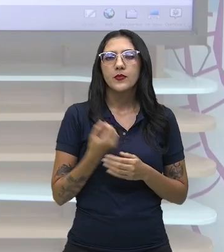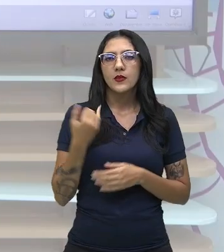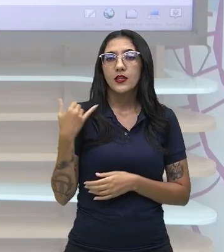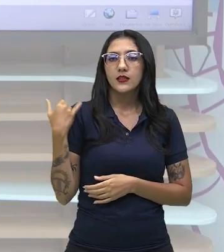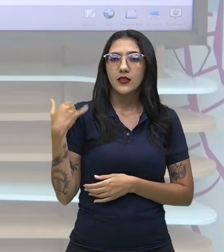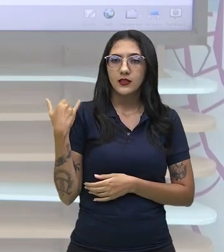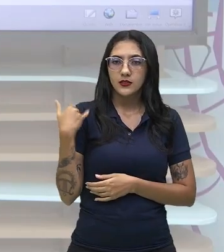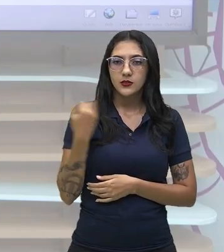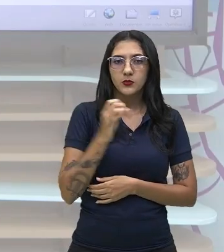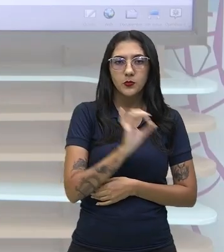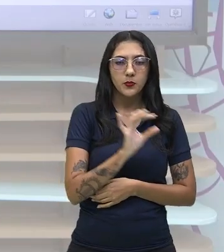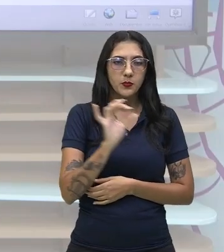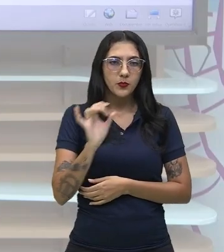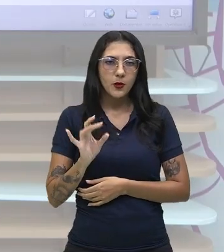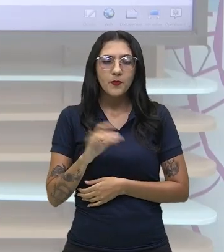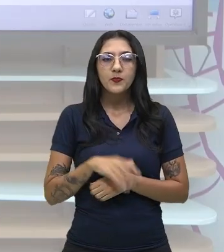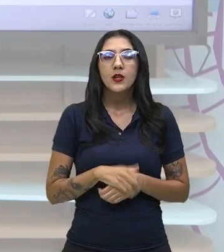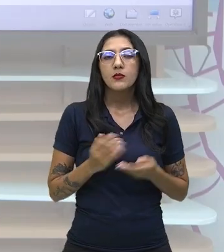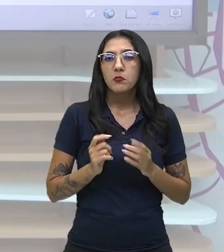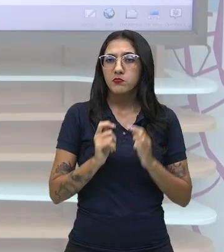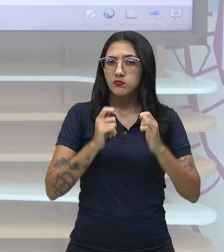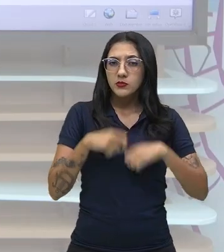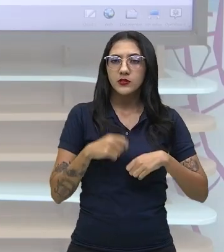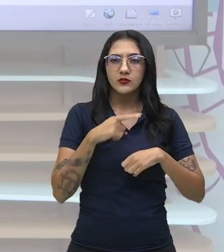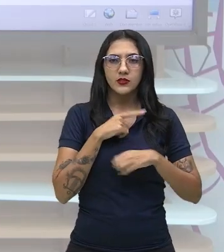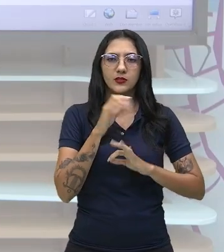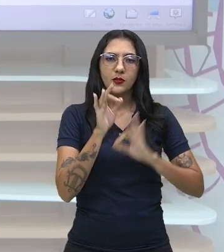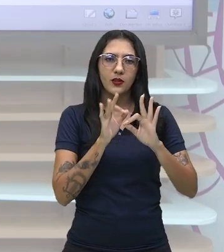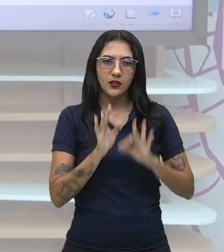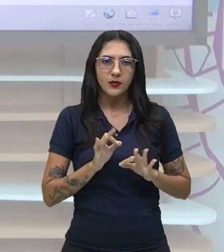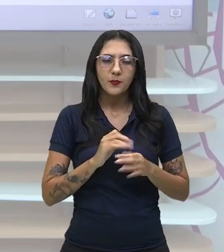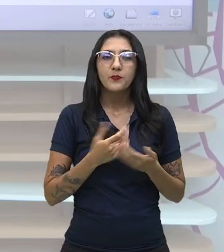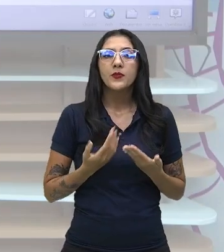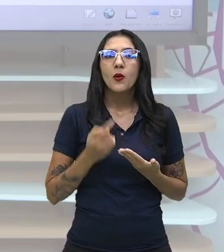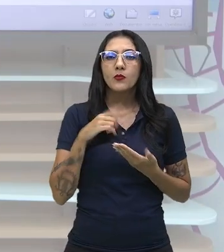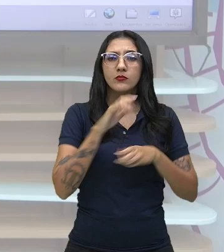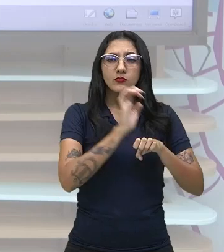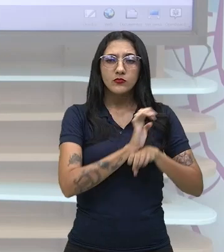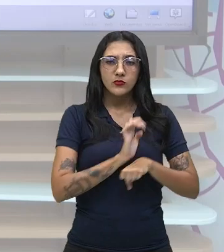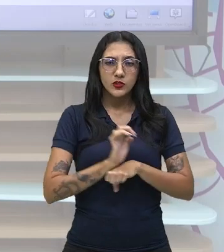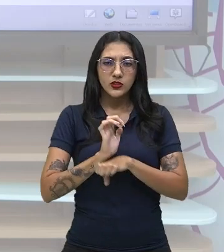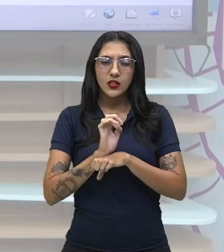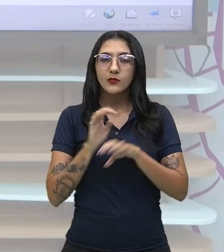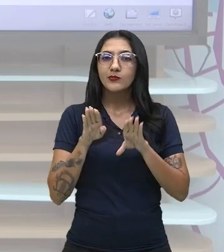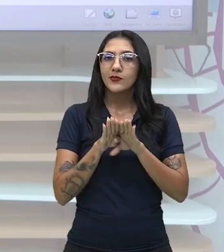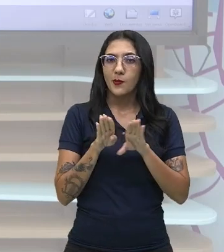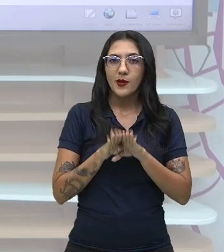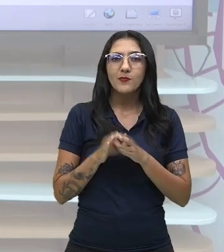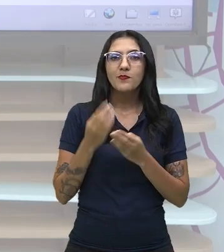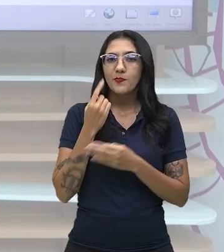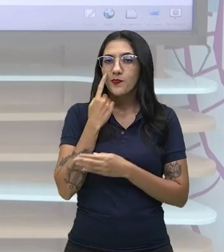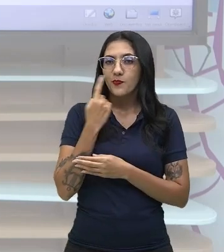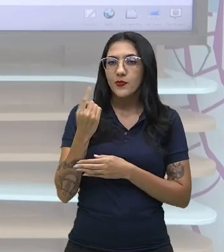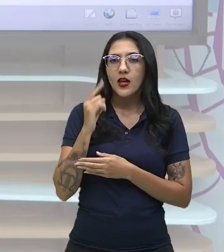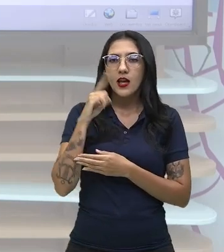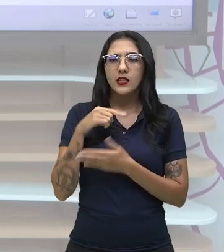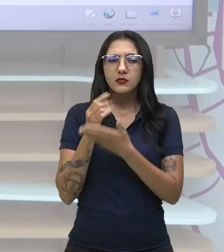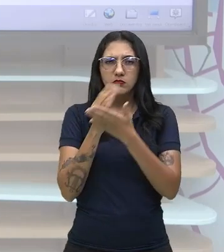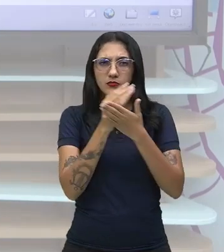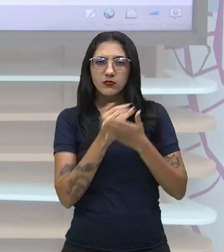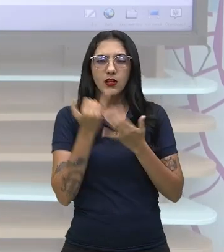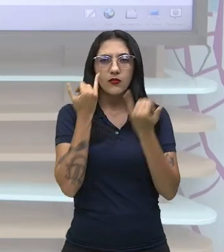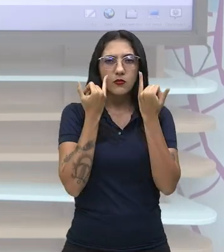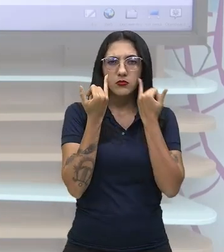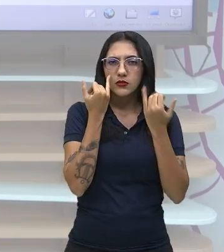tá bom? Então, eu vou fazendo essa regionalização. Os estados, eu faço a mesma coisa, eu pego essas características em comum, né, que